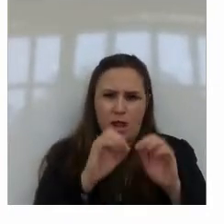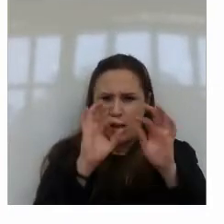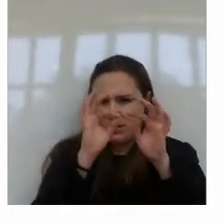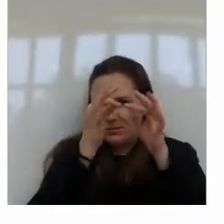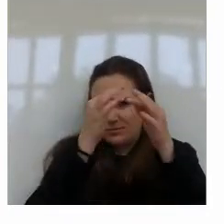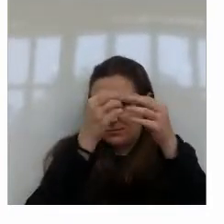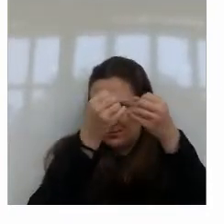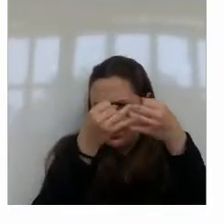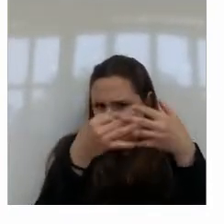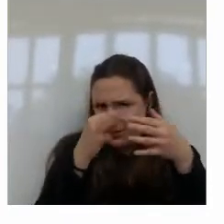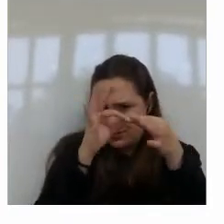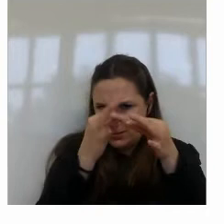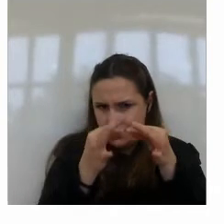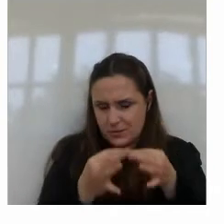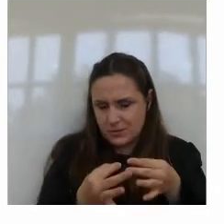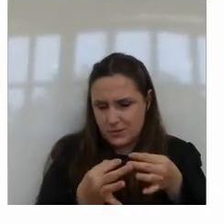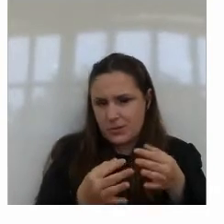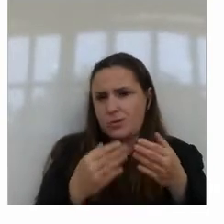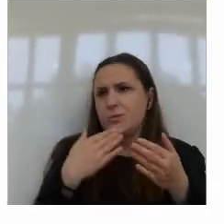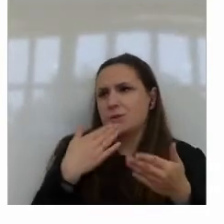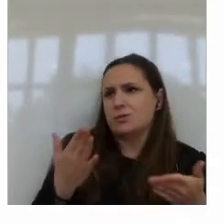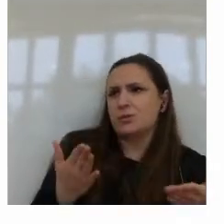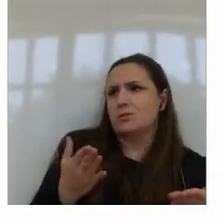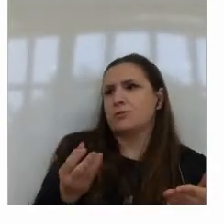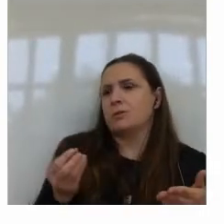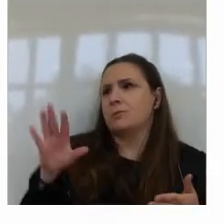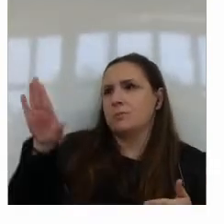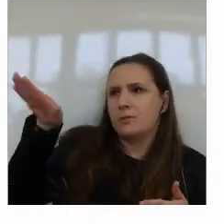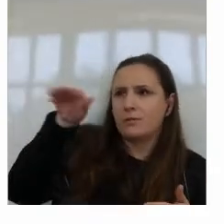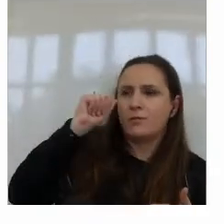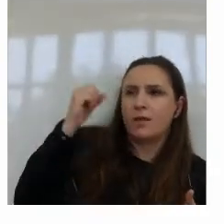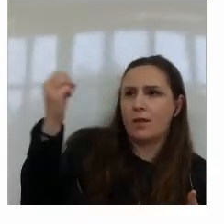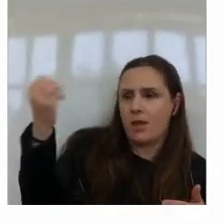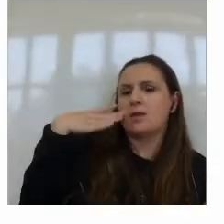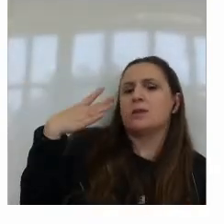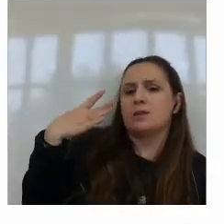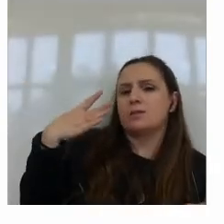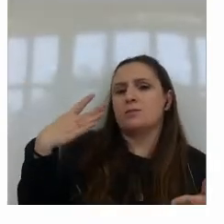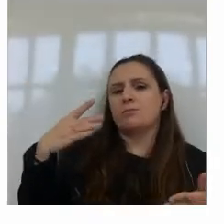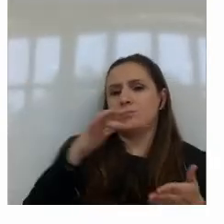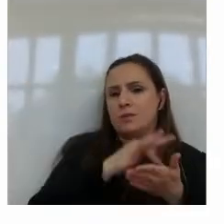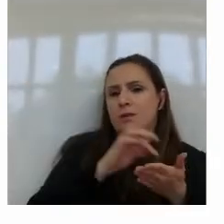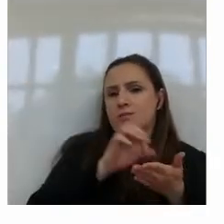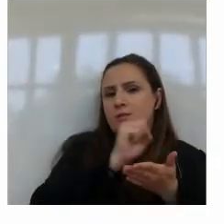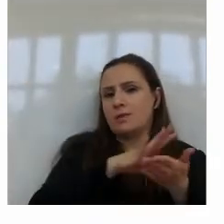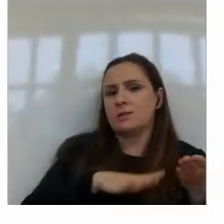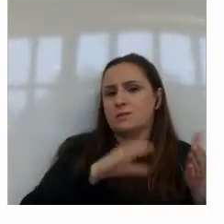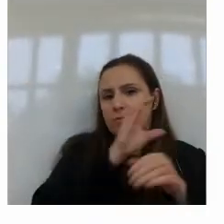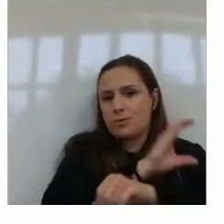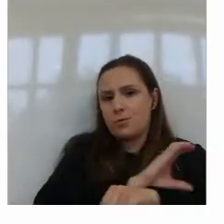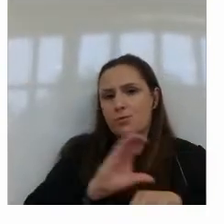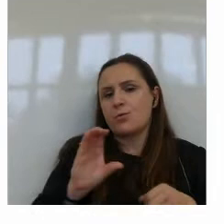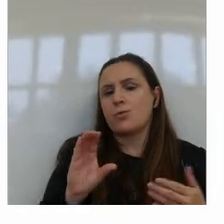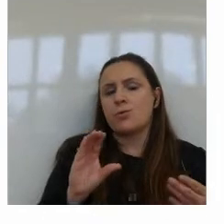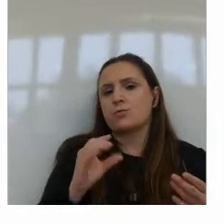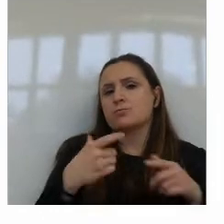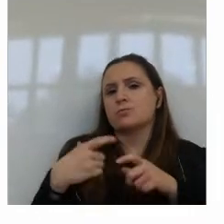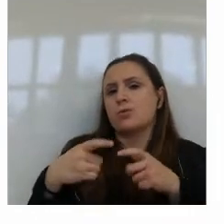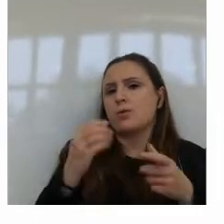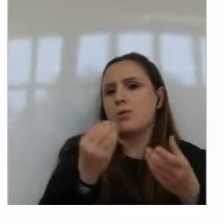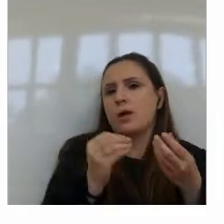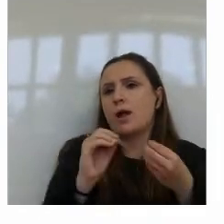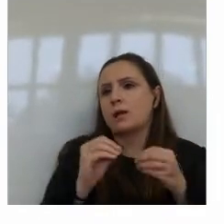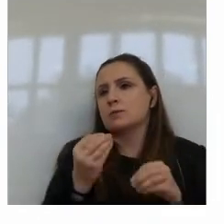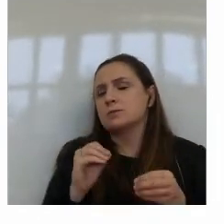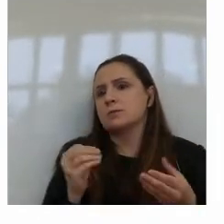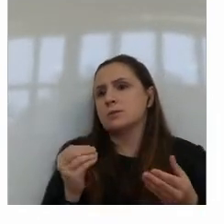Pronto. Aqui eu poderia colocar a descrição, solicitando que fosse enviado um texto de avaliação sobre o curso,